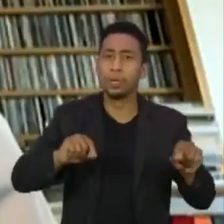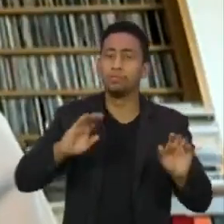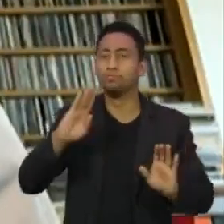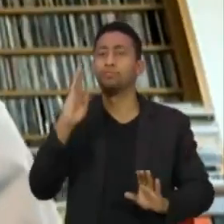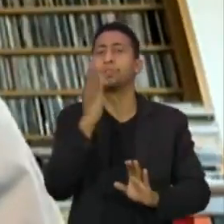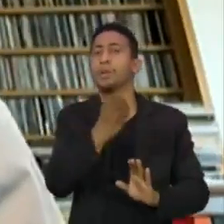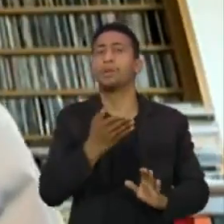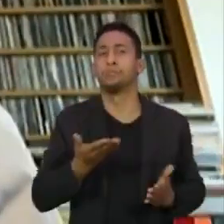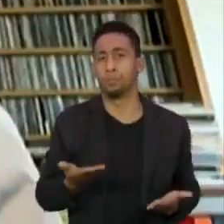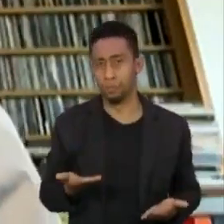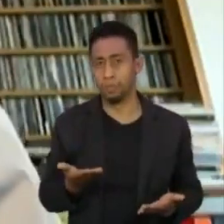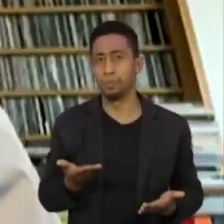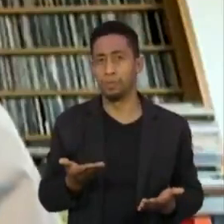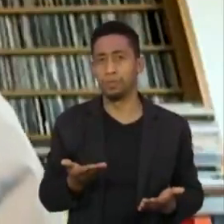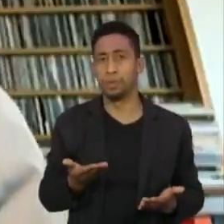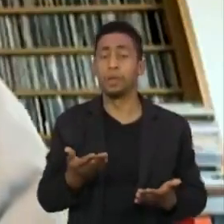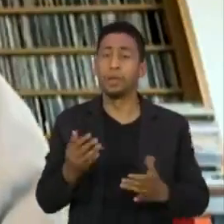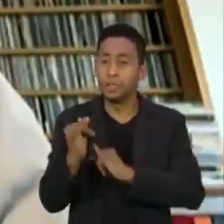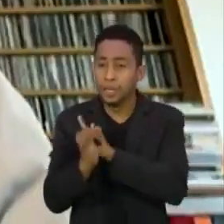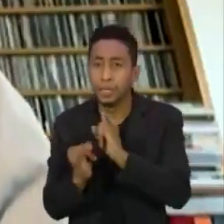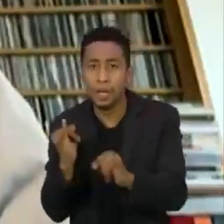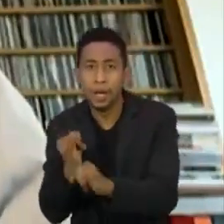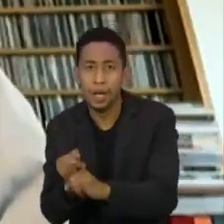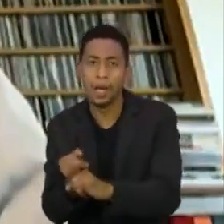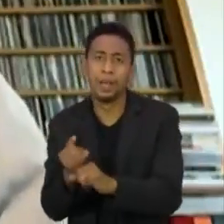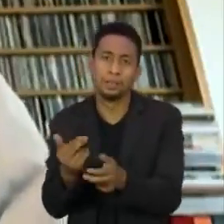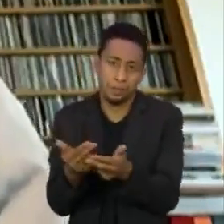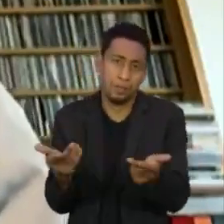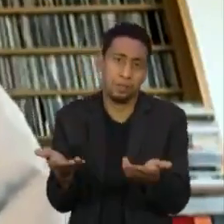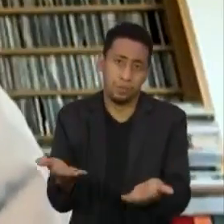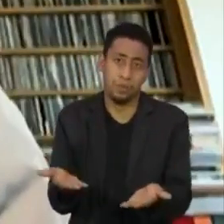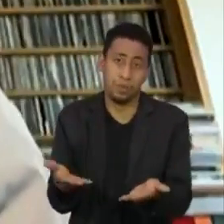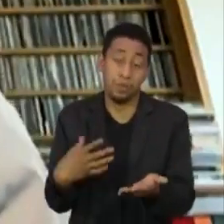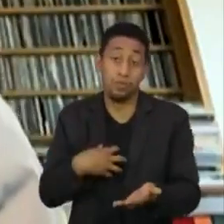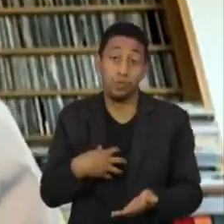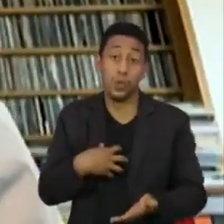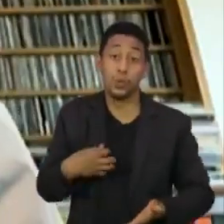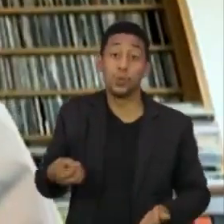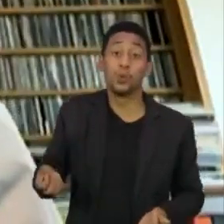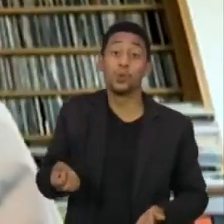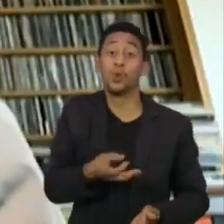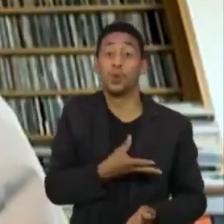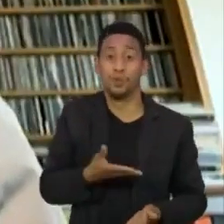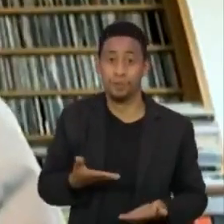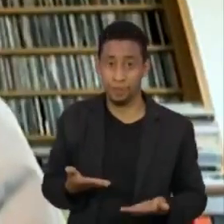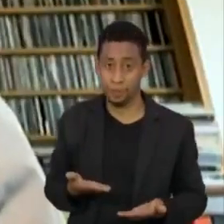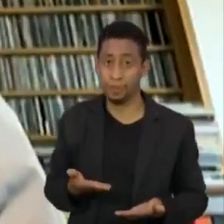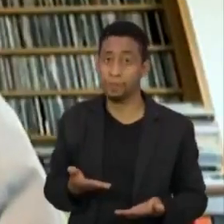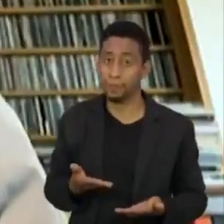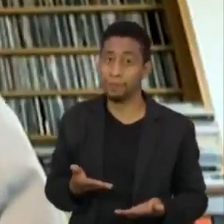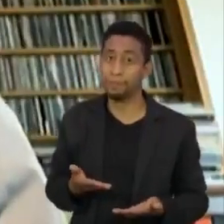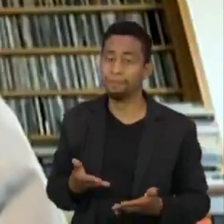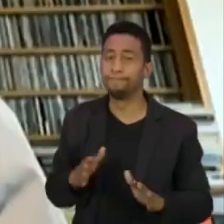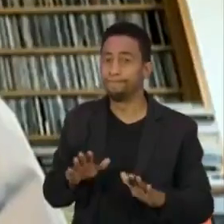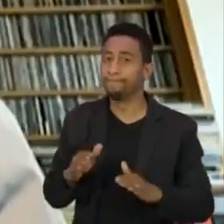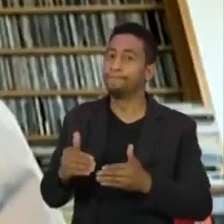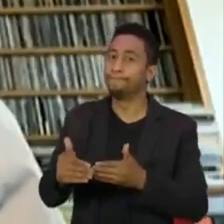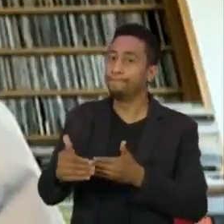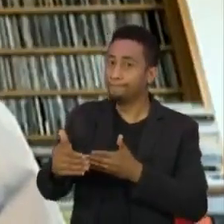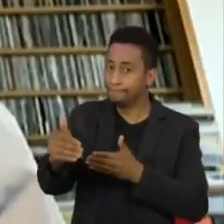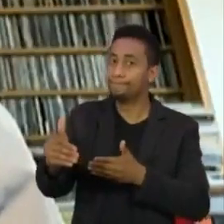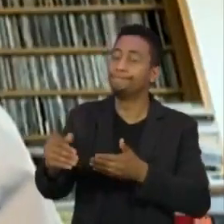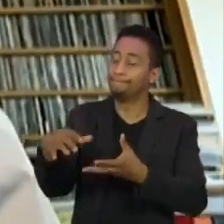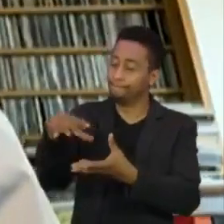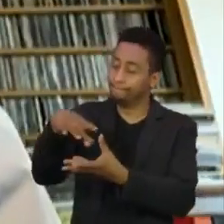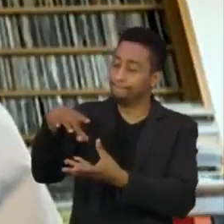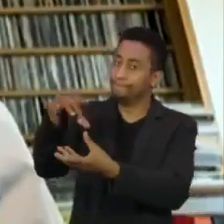direta, ou seja, por intermédio da internet. Né? Então, esse novo fenômeno que, em alguma medida,